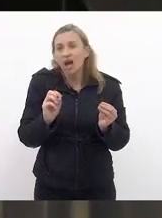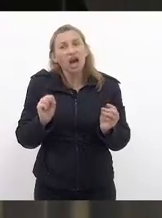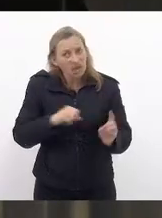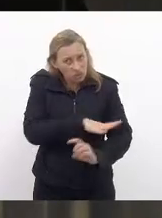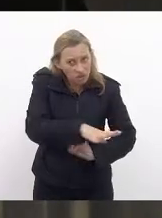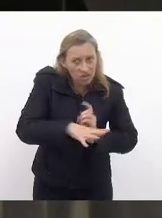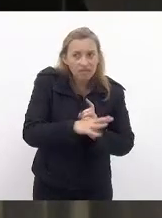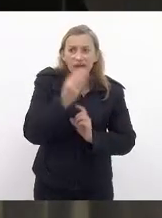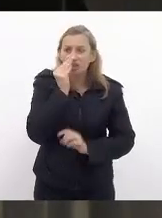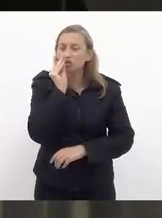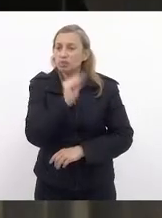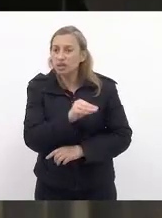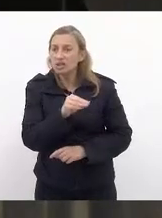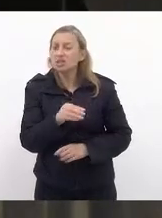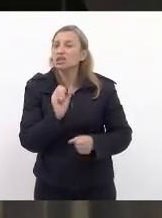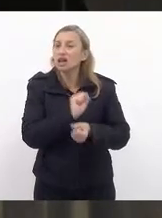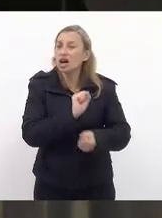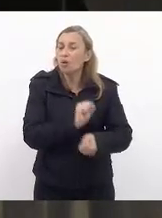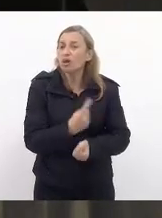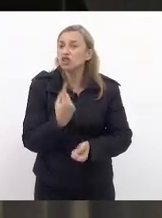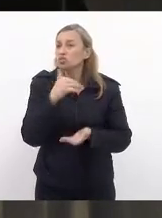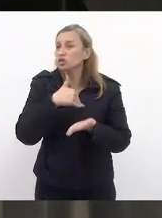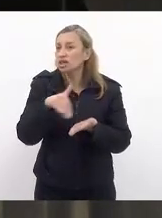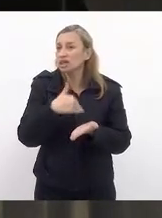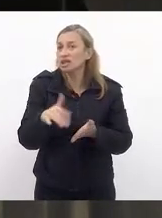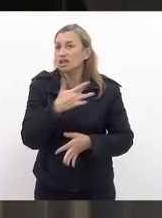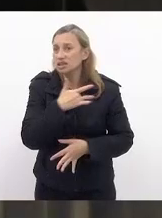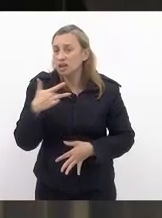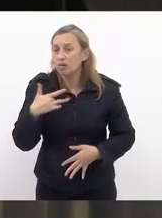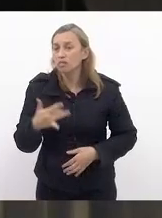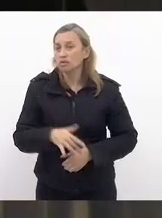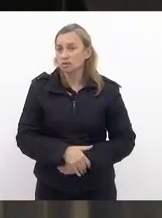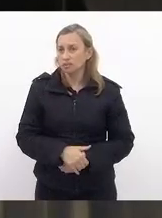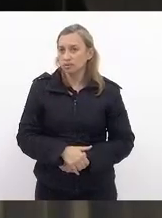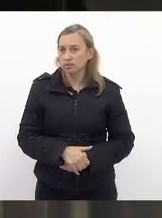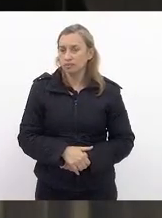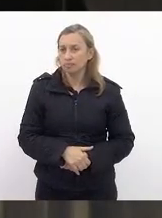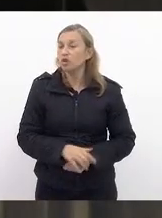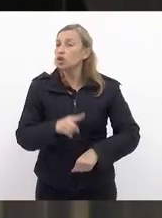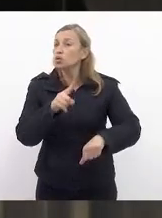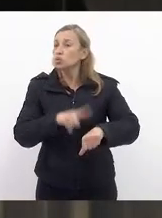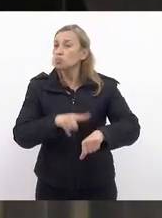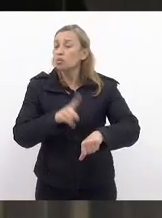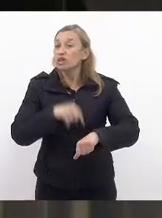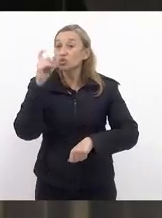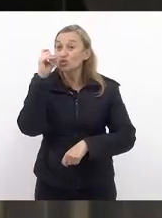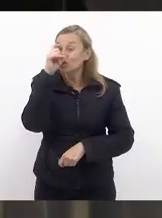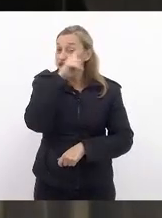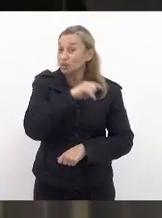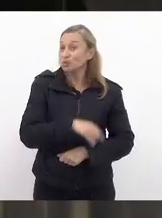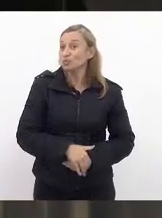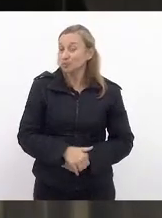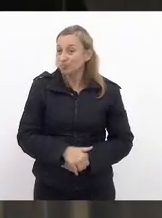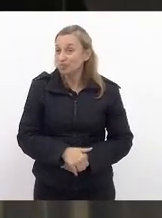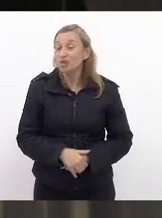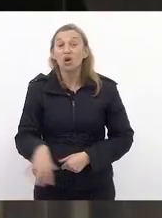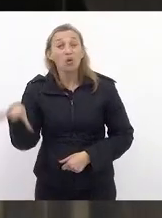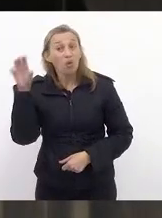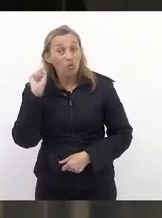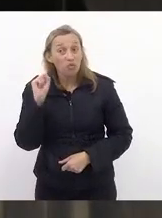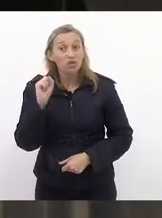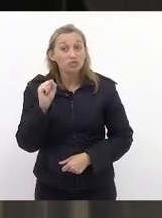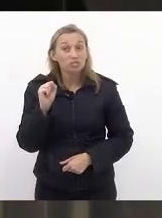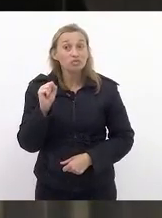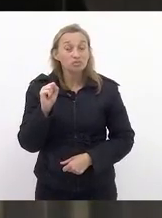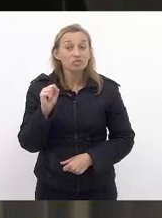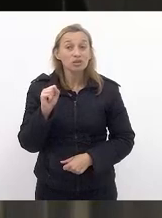peitando a sociedade que espera de um secretário de saúde E no momento tão difícil ouvir os